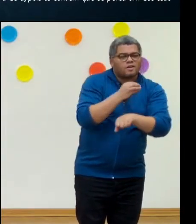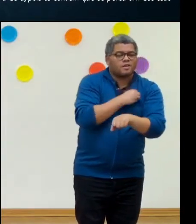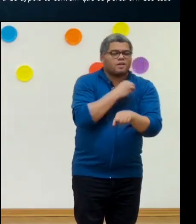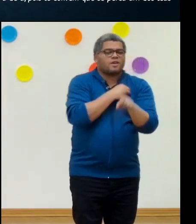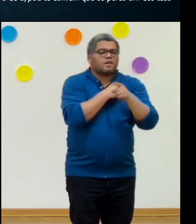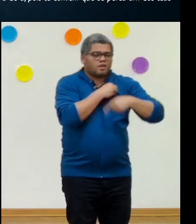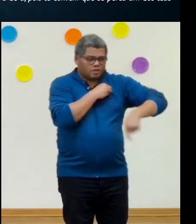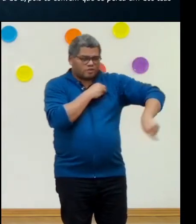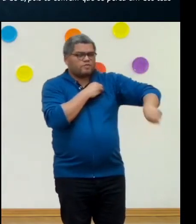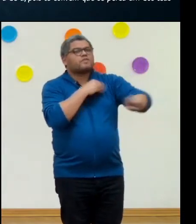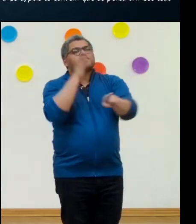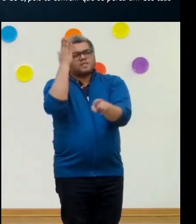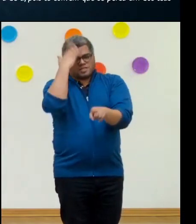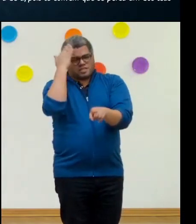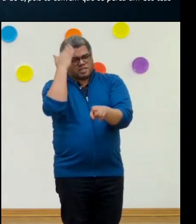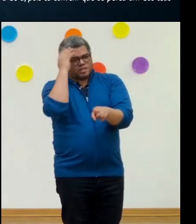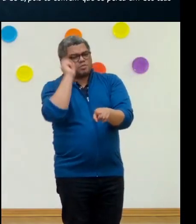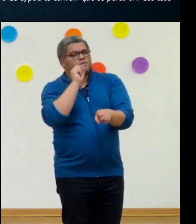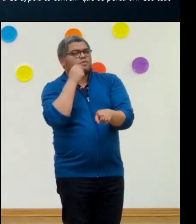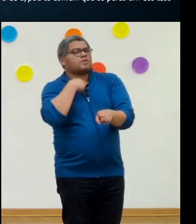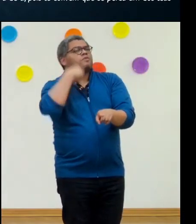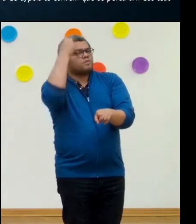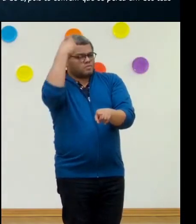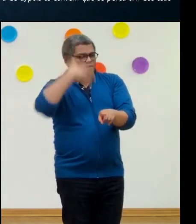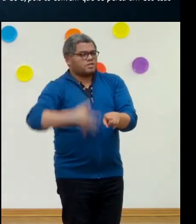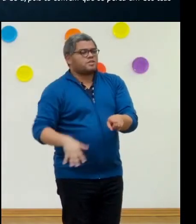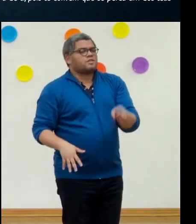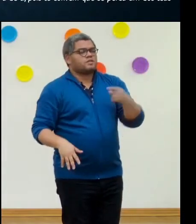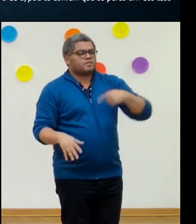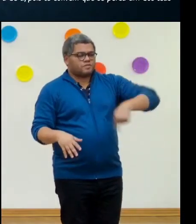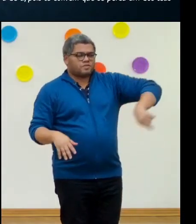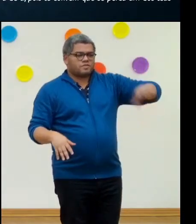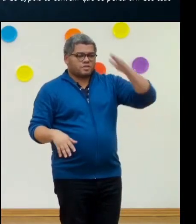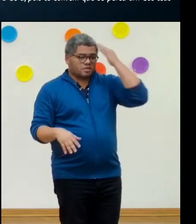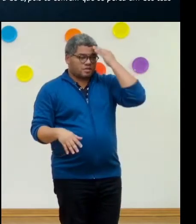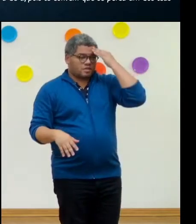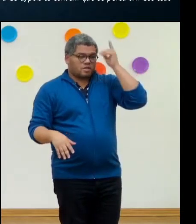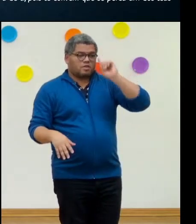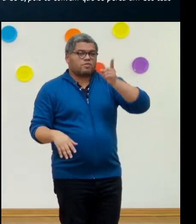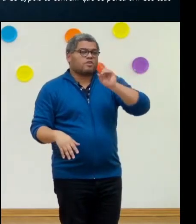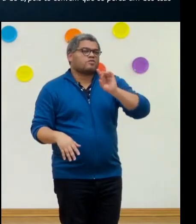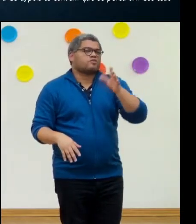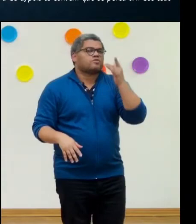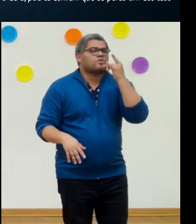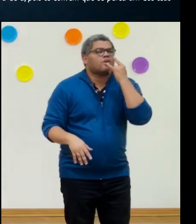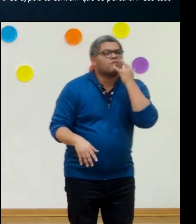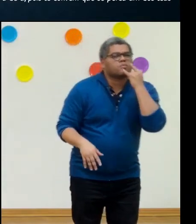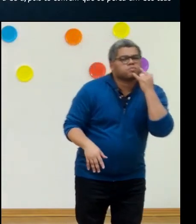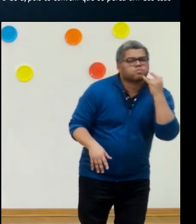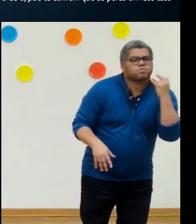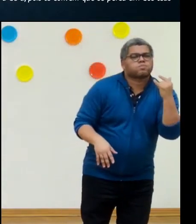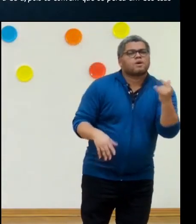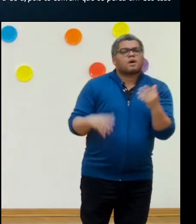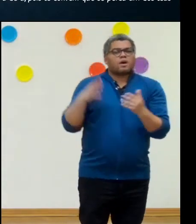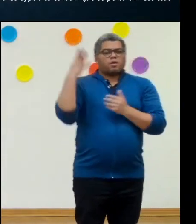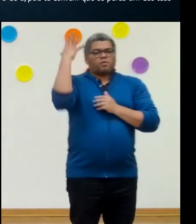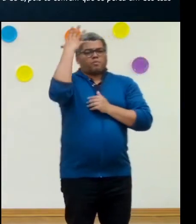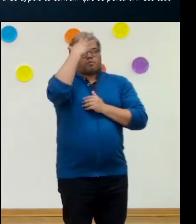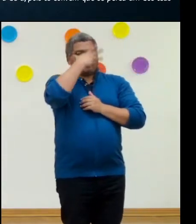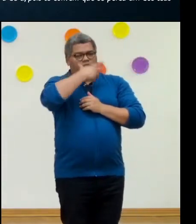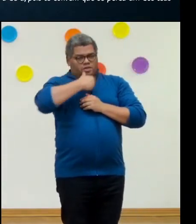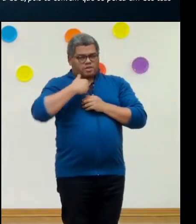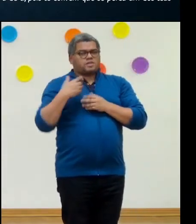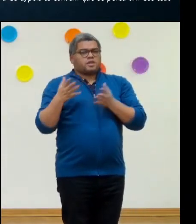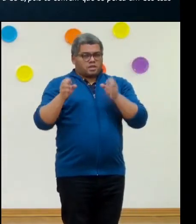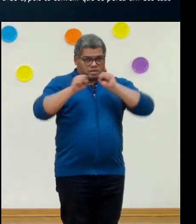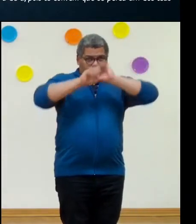falando. Por mais que eu fale aqui, eu acho que você sabe o que eu estou falando. Não é sentir atração, não é se interessar por alguém. Beleza física externa chama